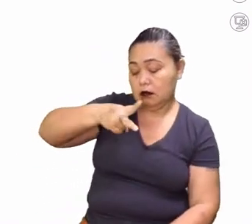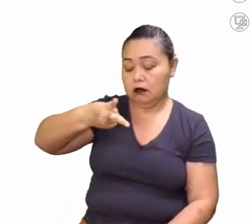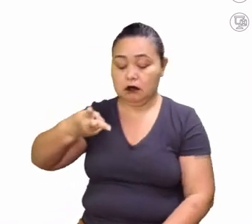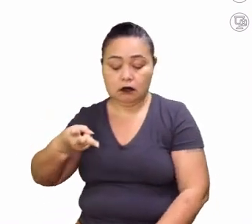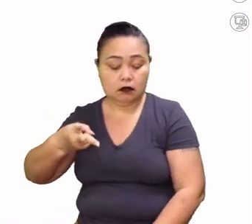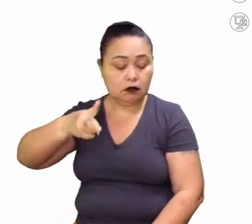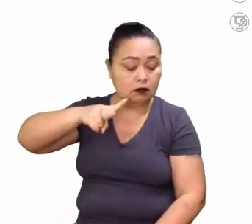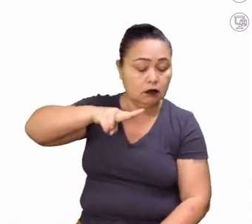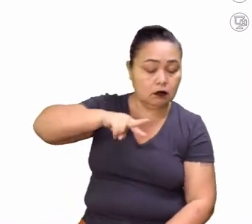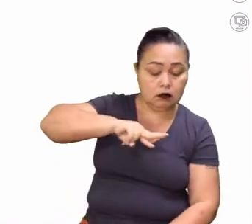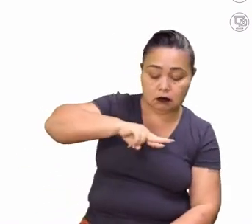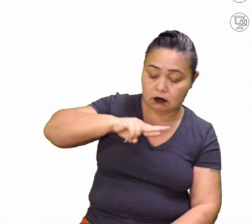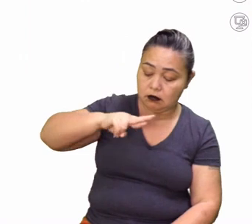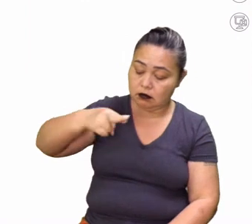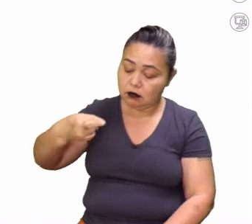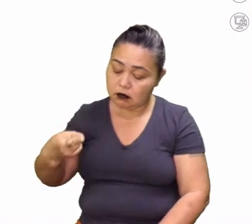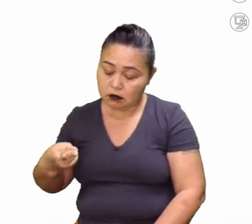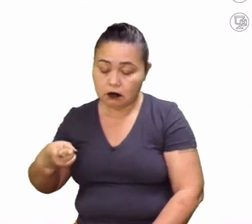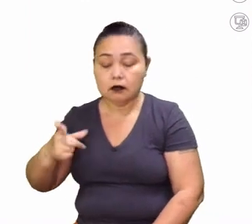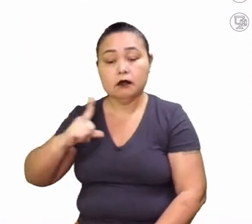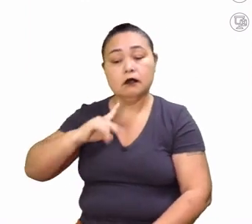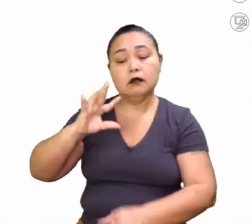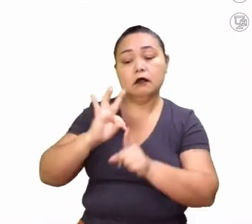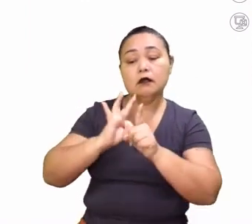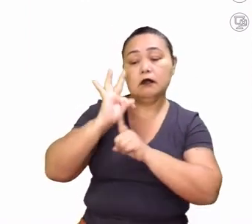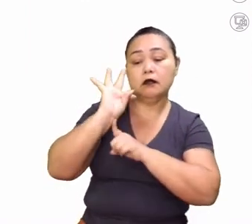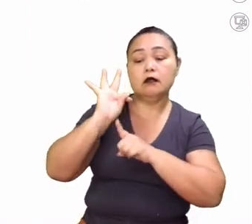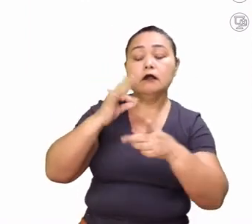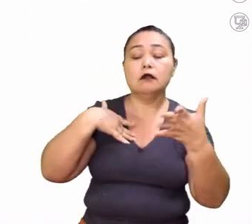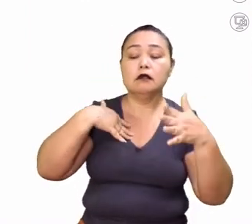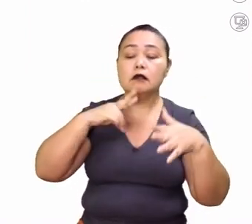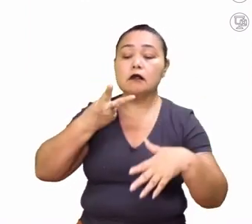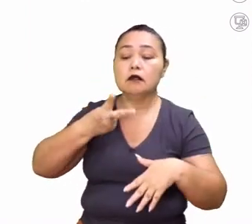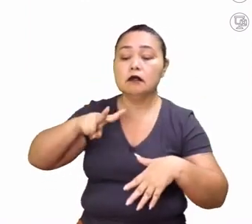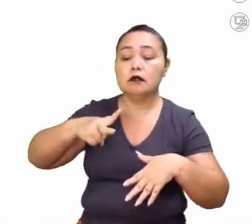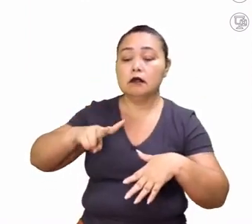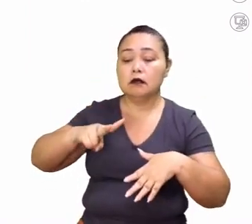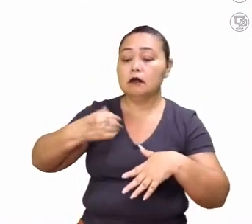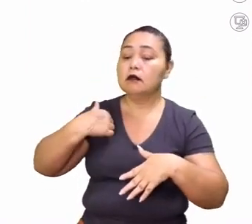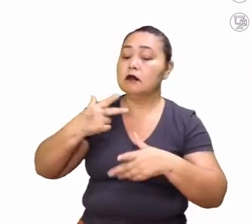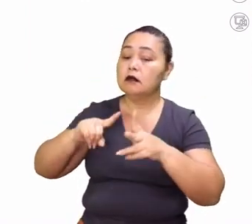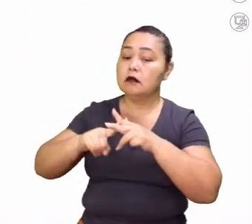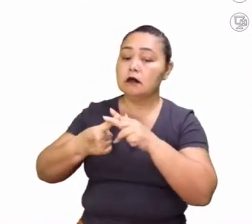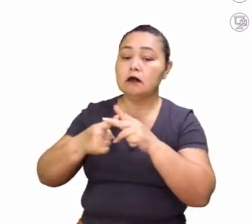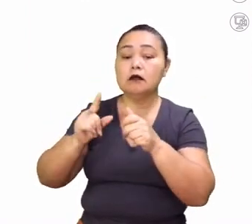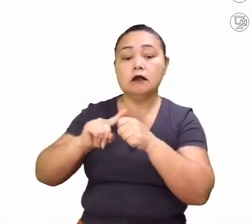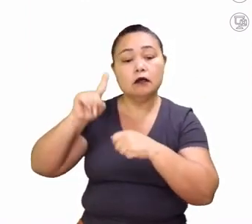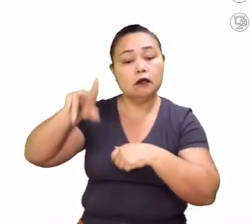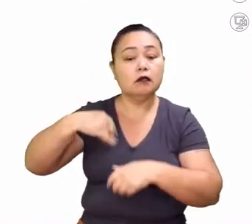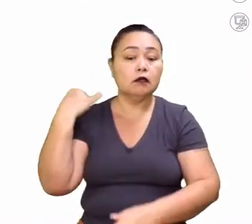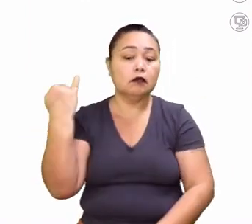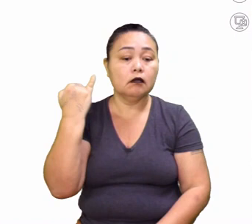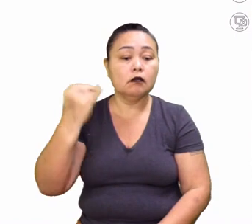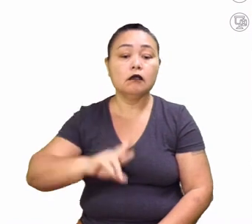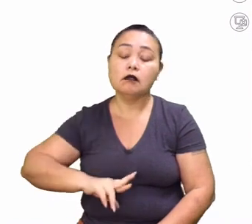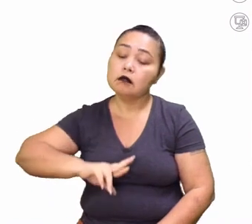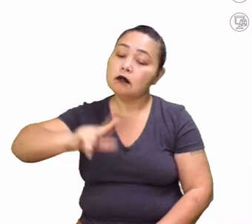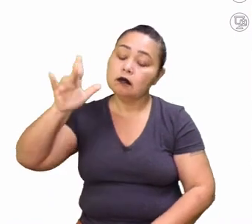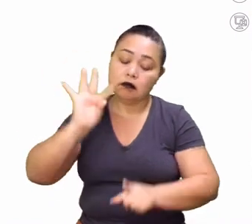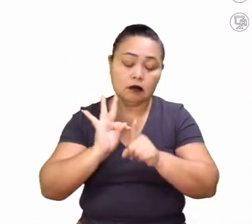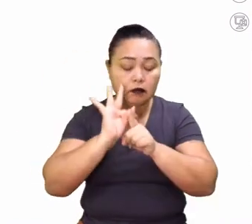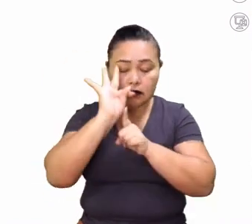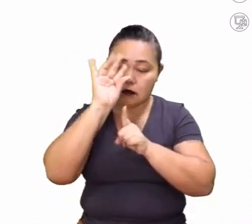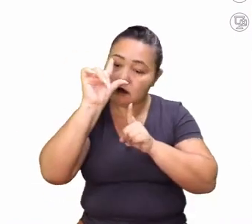essa relação calor energia térmica transformando em energia mecânica sendo fundamental que haja uma diferença de